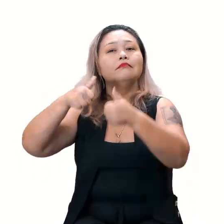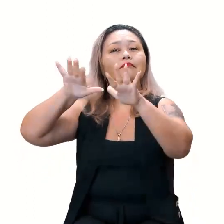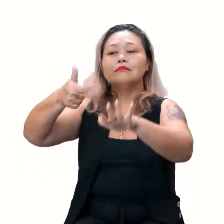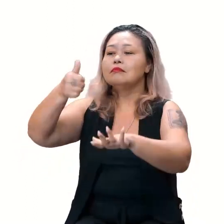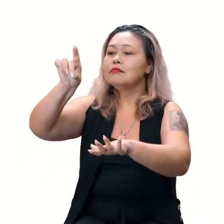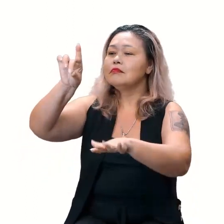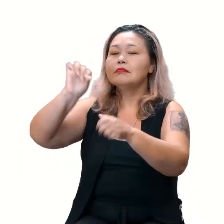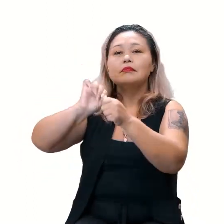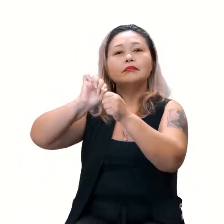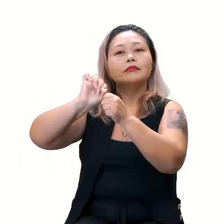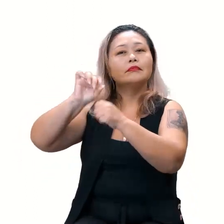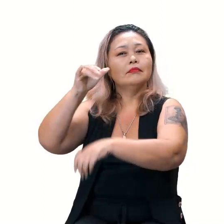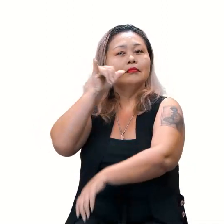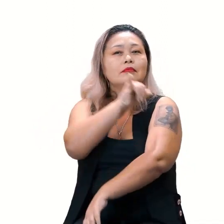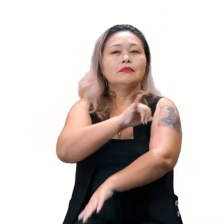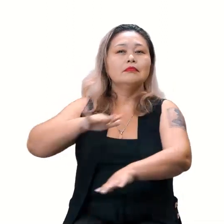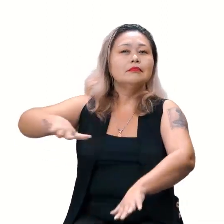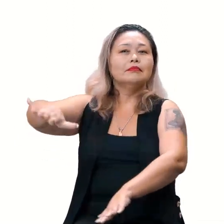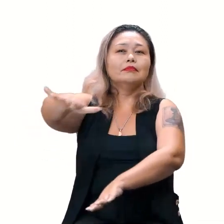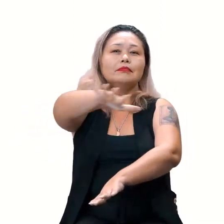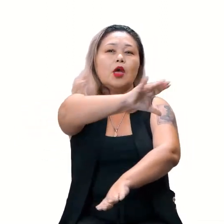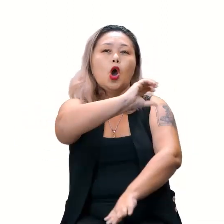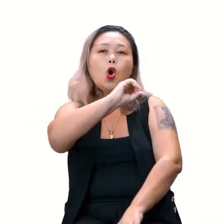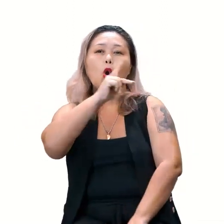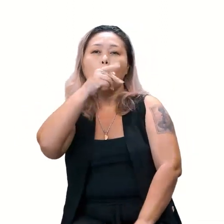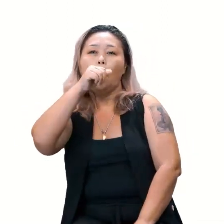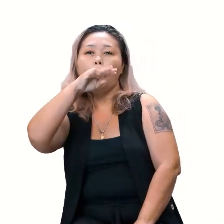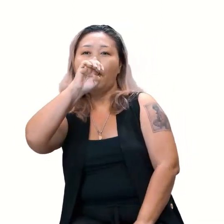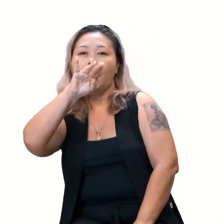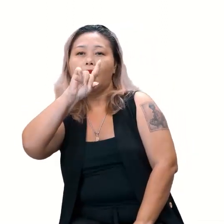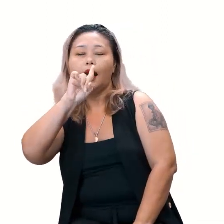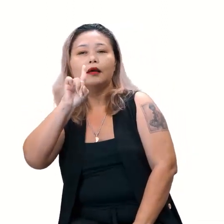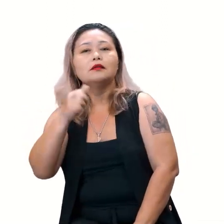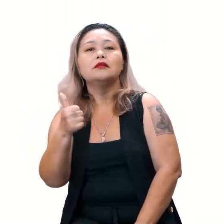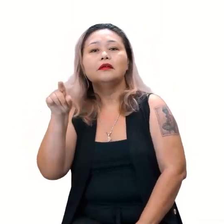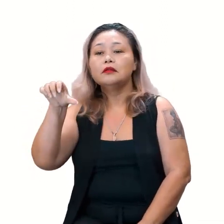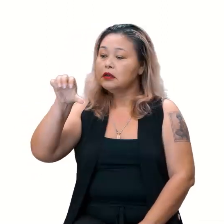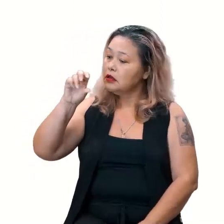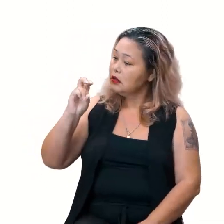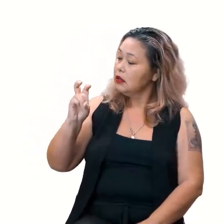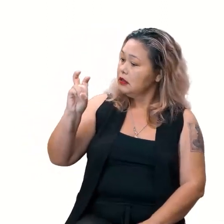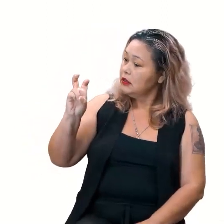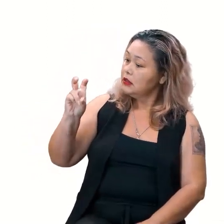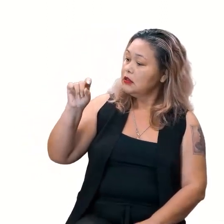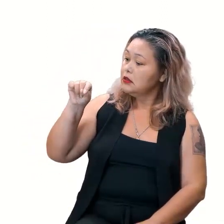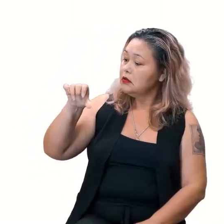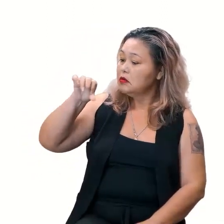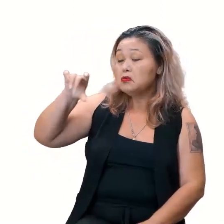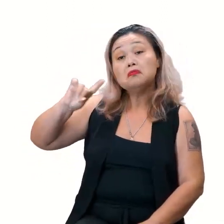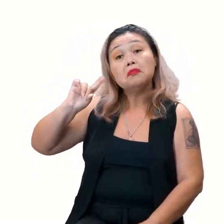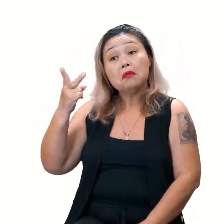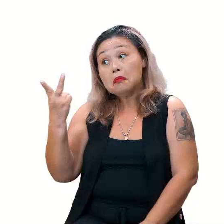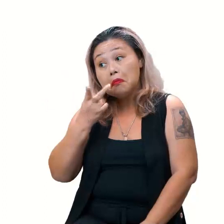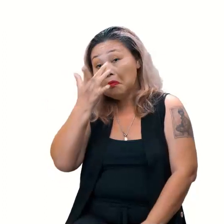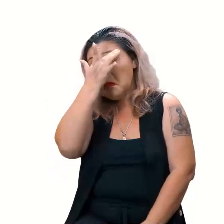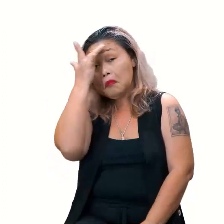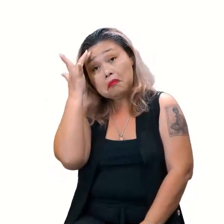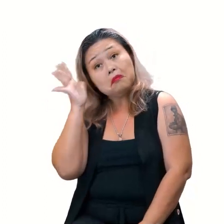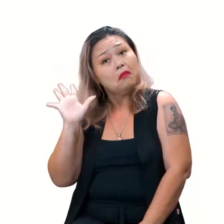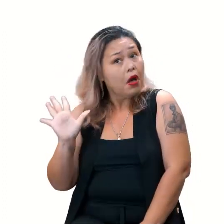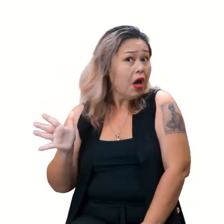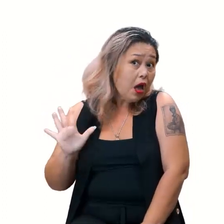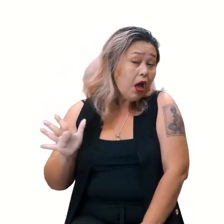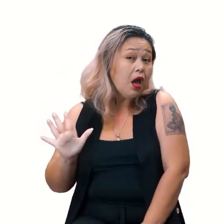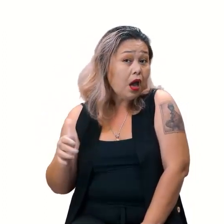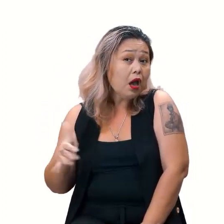dias nessa praia de Copacabana. 5.900, né? Até aqui para duas pessoas, tá né? Barato, é, tá né?